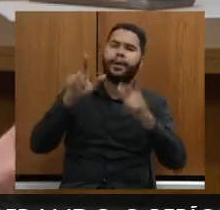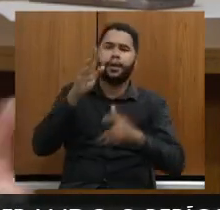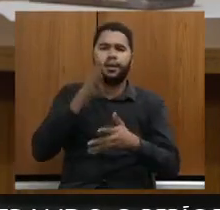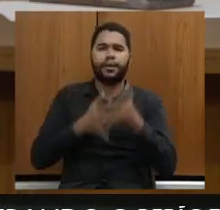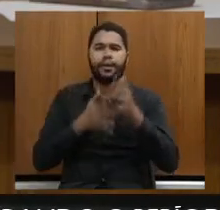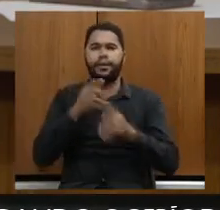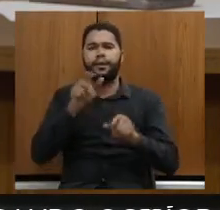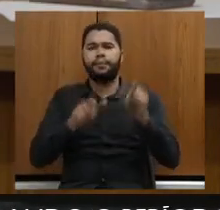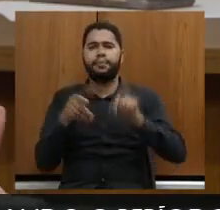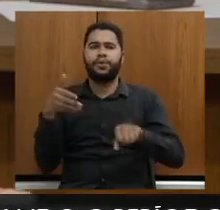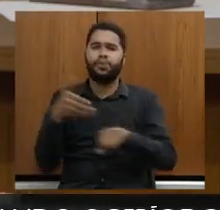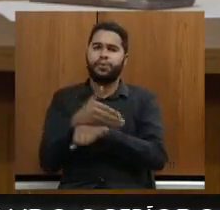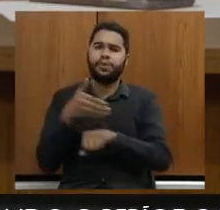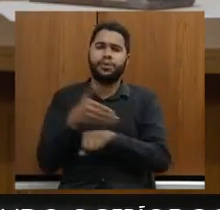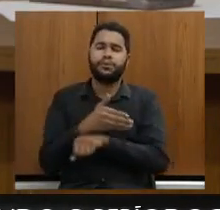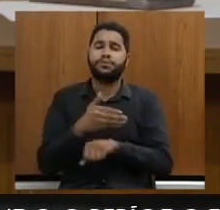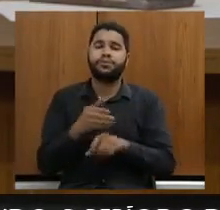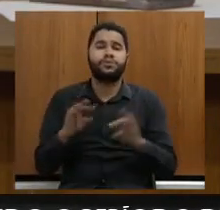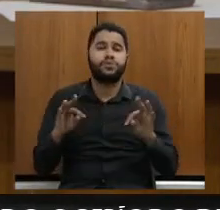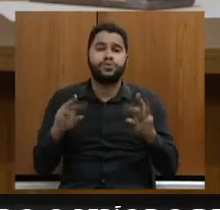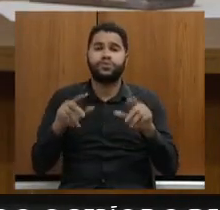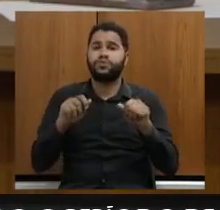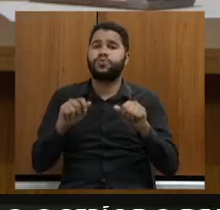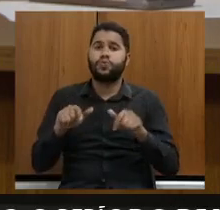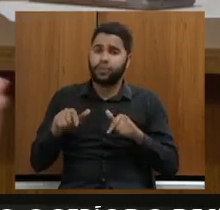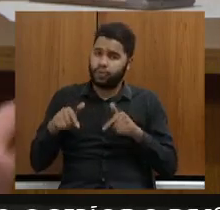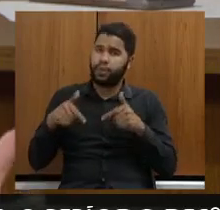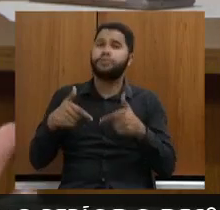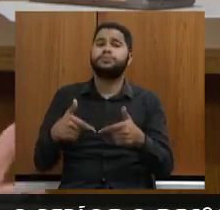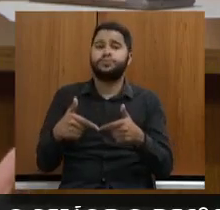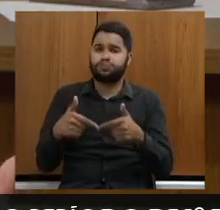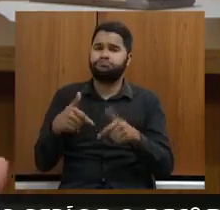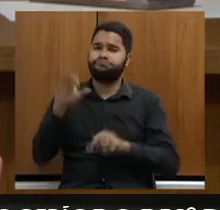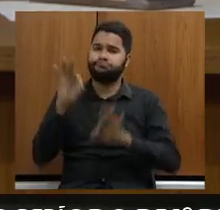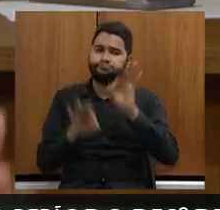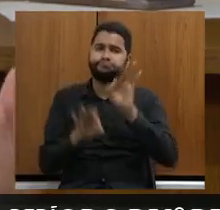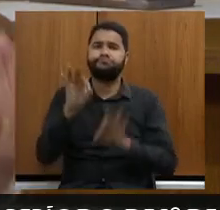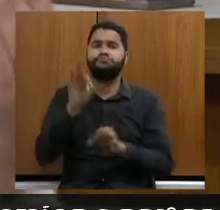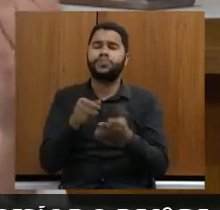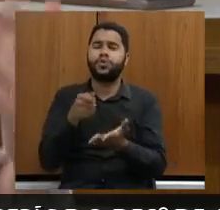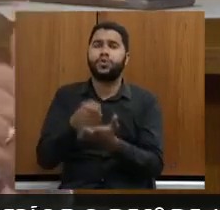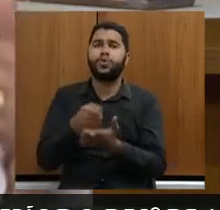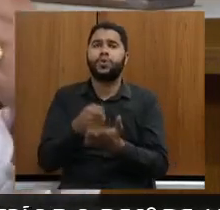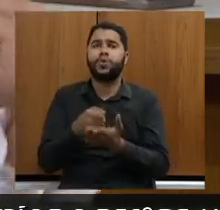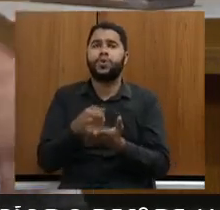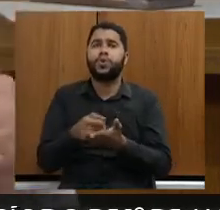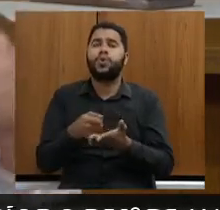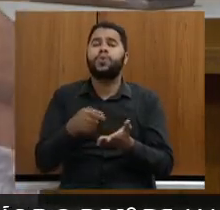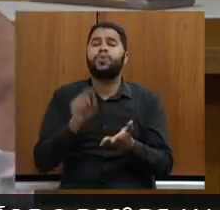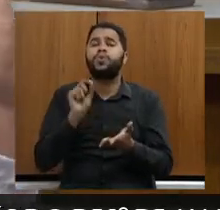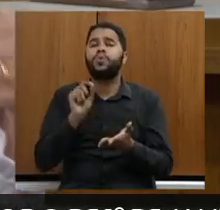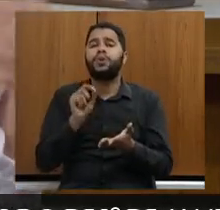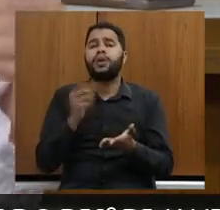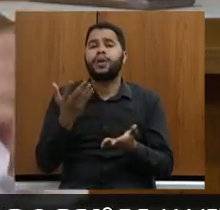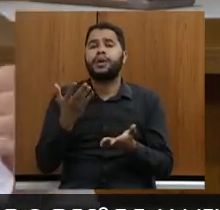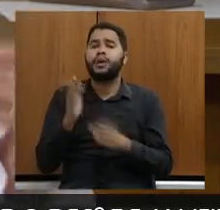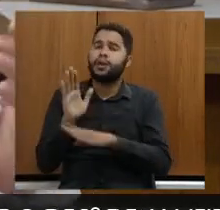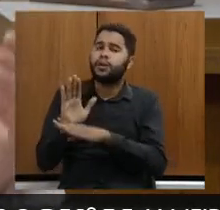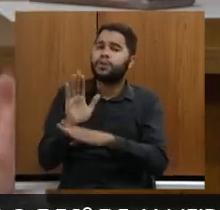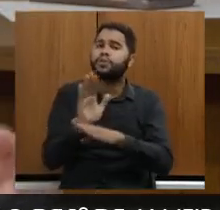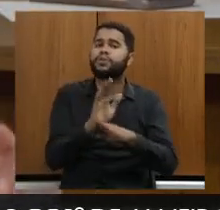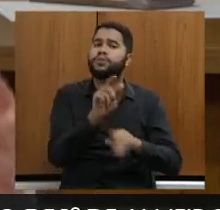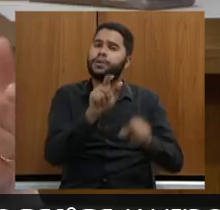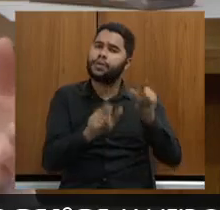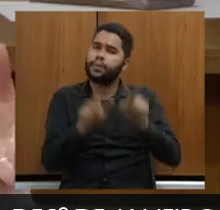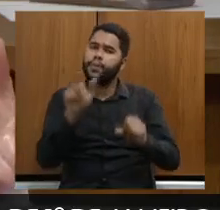pediu as pessoas entraram na fábrica e tudo isso ações que a gente faz e cobra porque o que vai ajudar